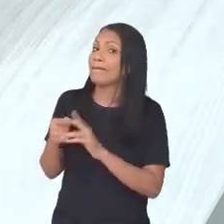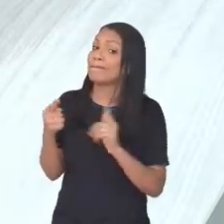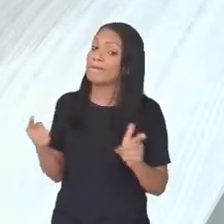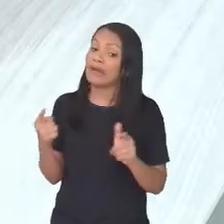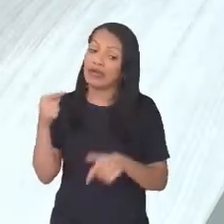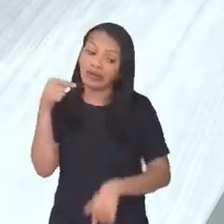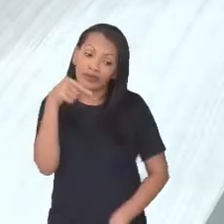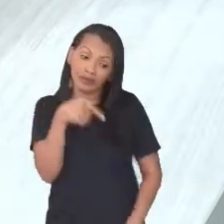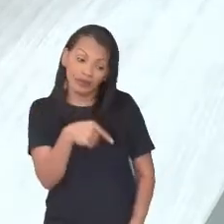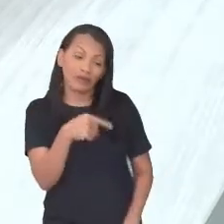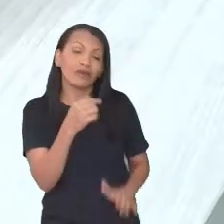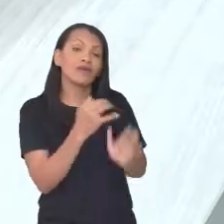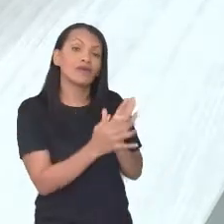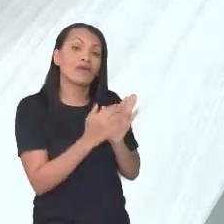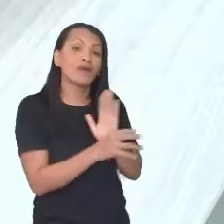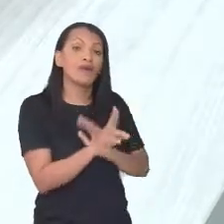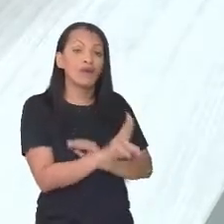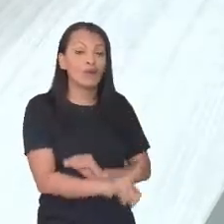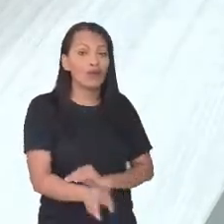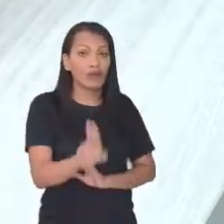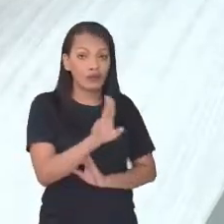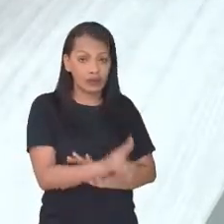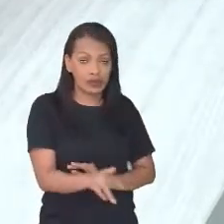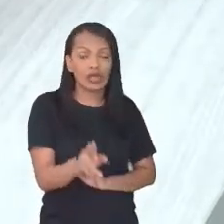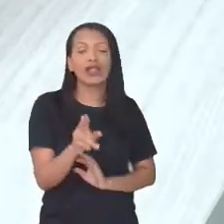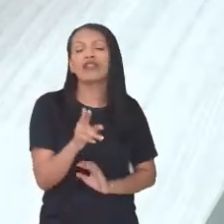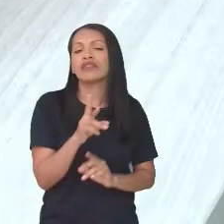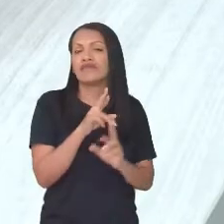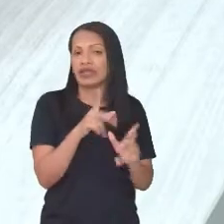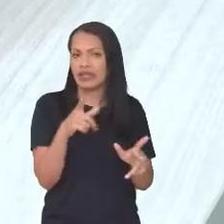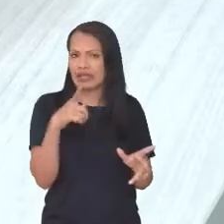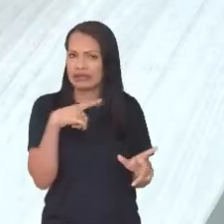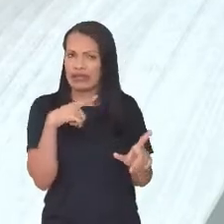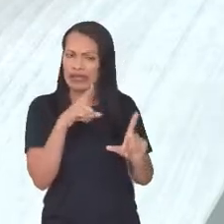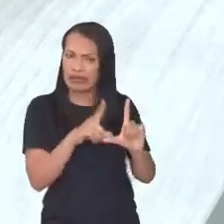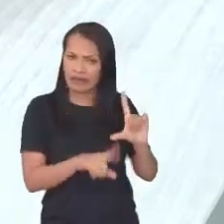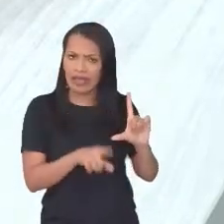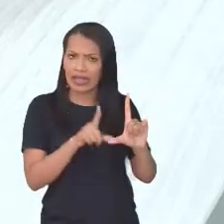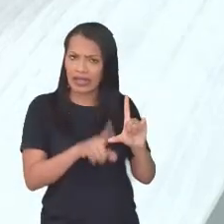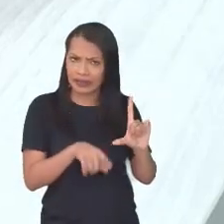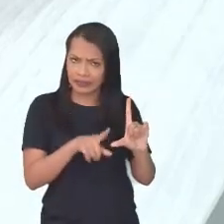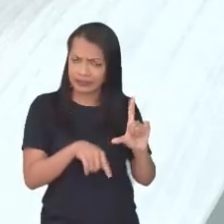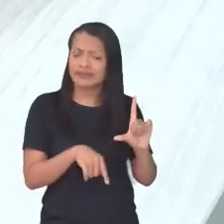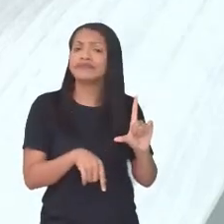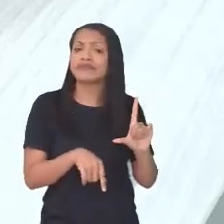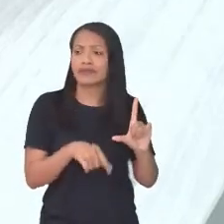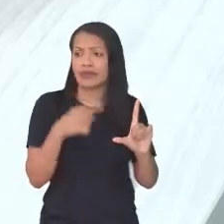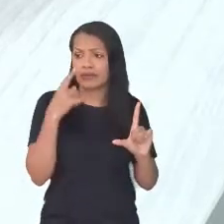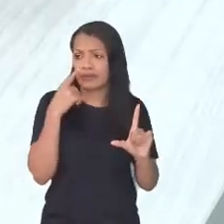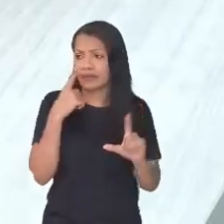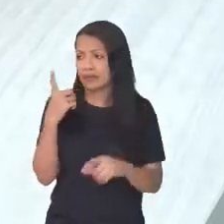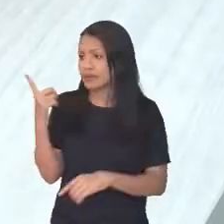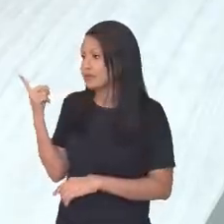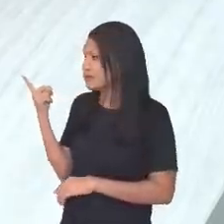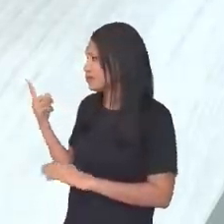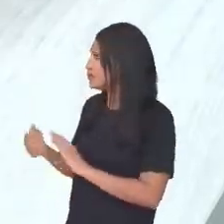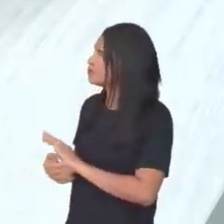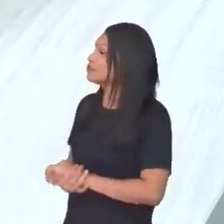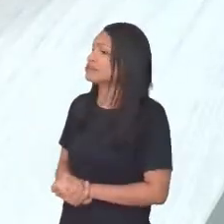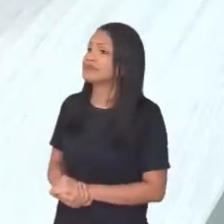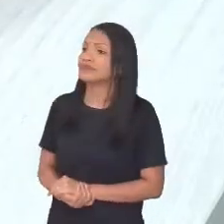gente utiliza diferente. A gente também tem as letras, são representadas, a gente coloca a folhinha aqui, ó, tá